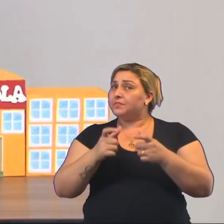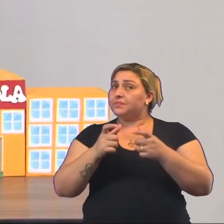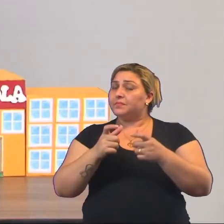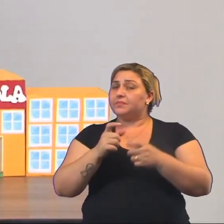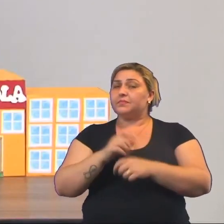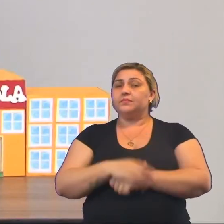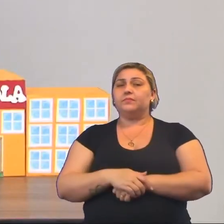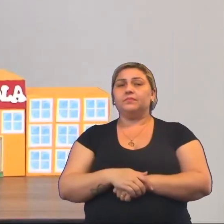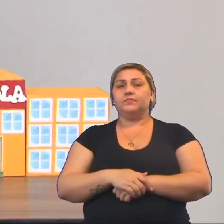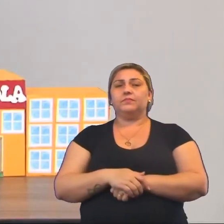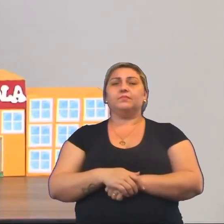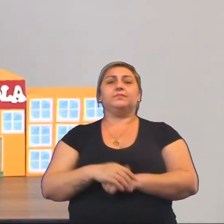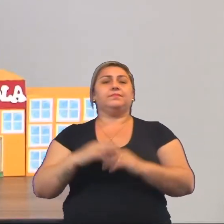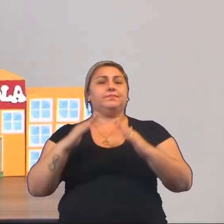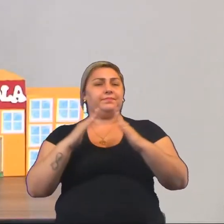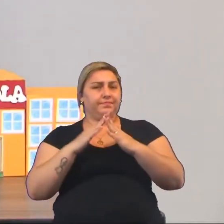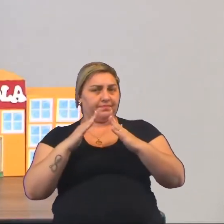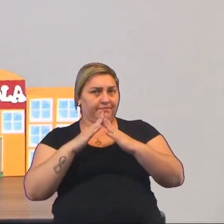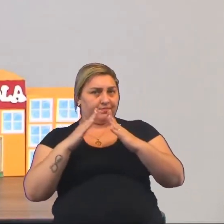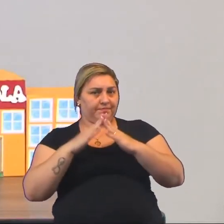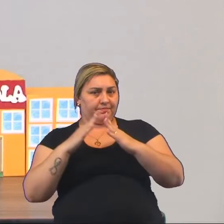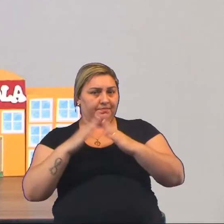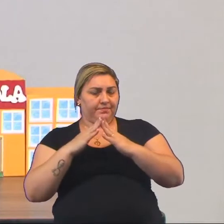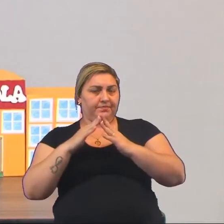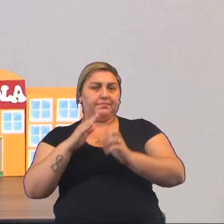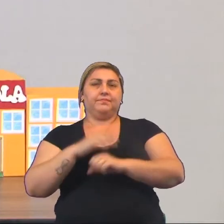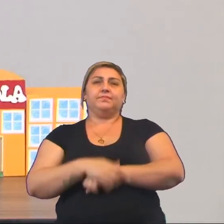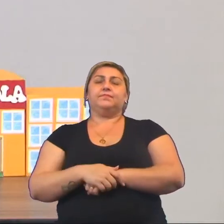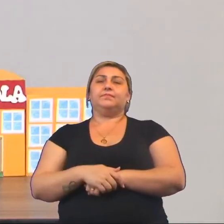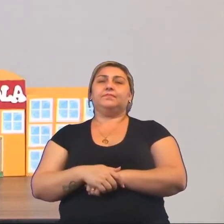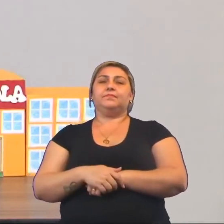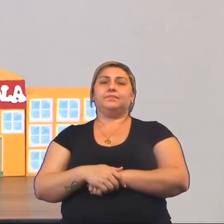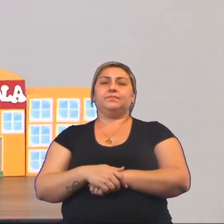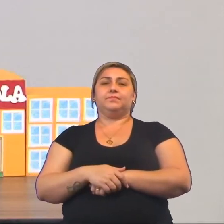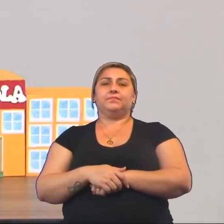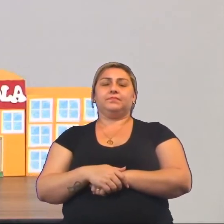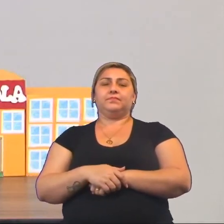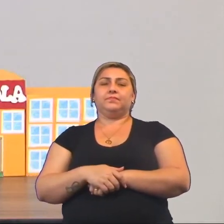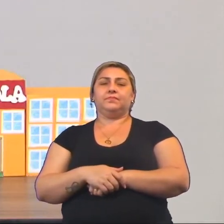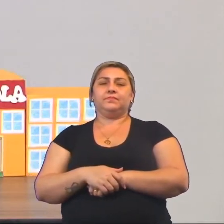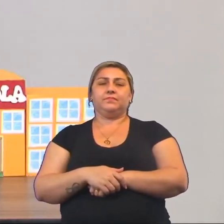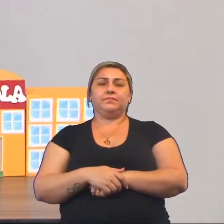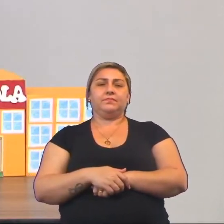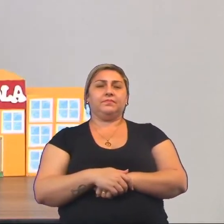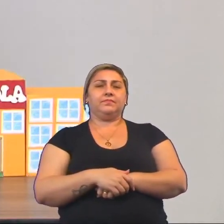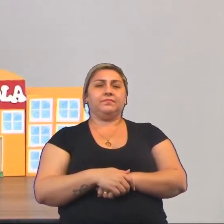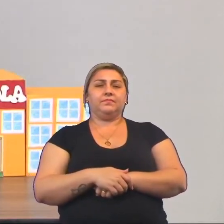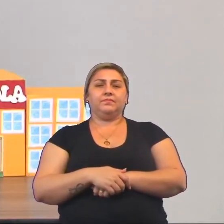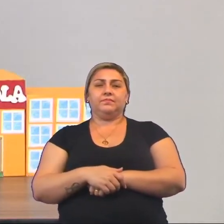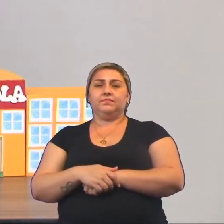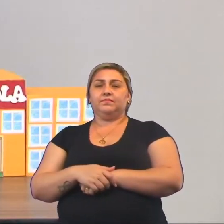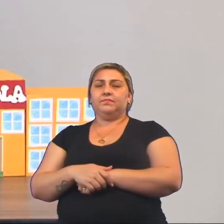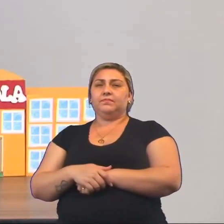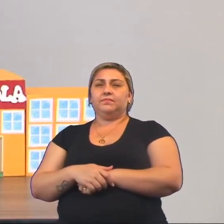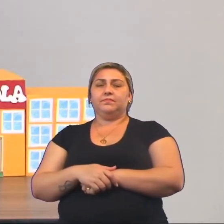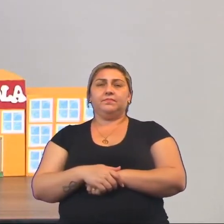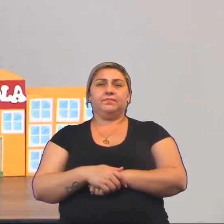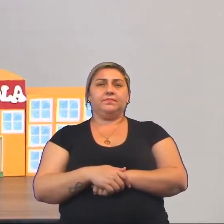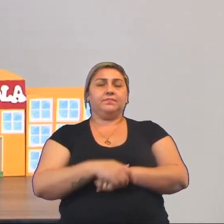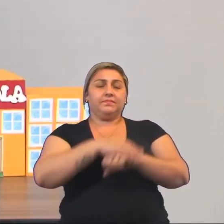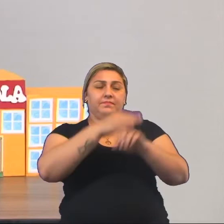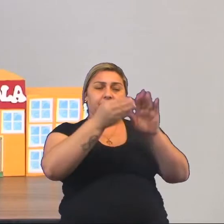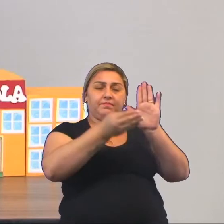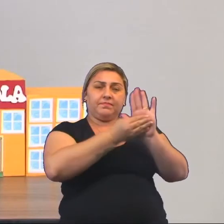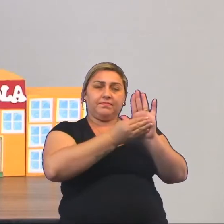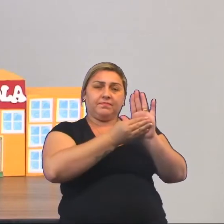realizado? Em casa, não é mesmo, crianças? Então, nós vamos colar a plaquinha